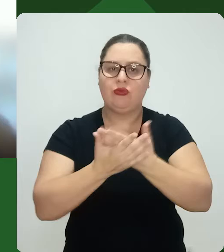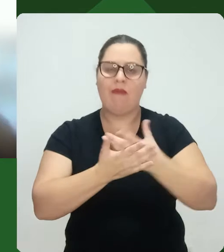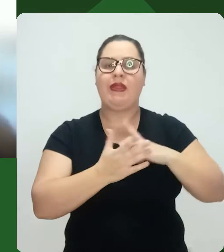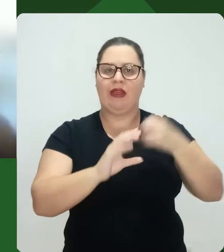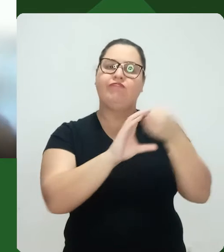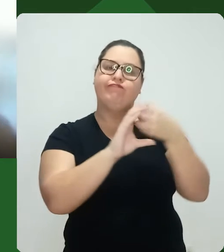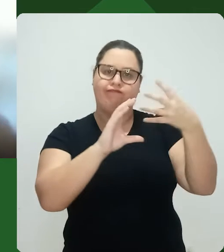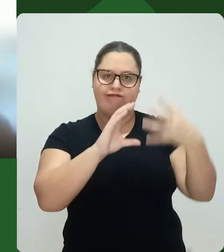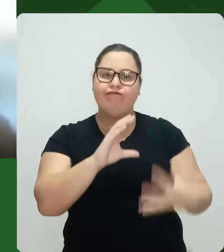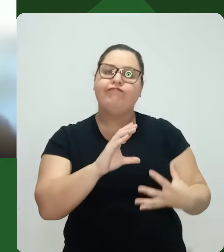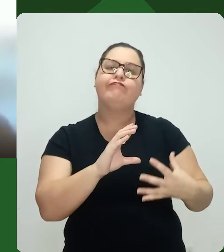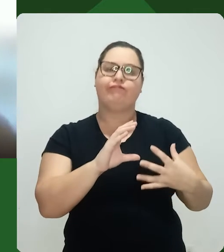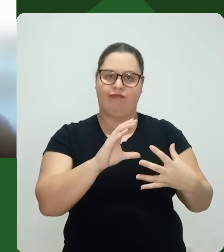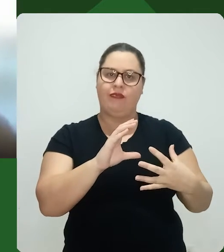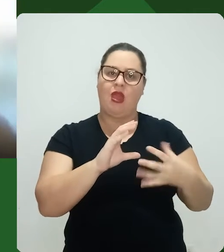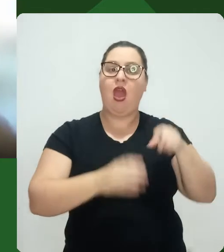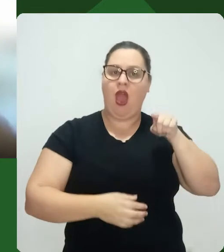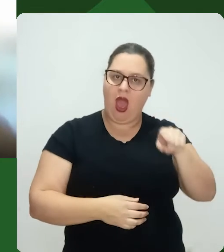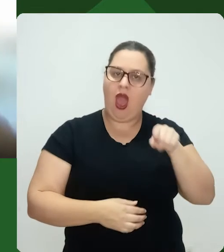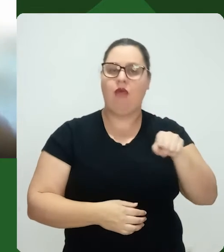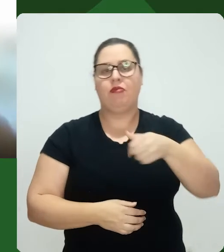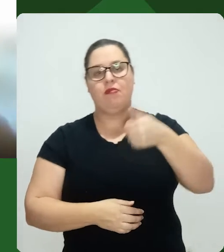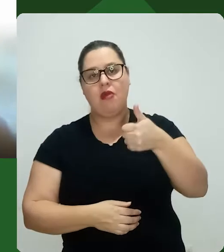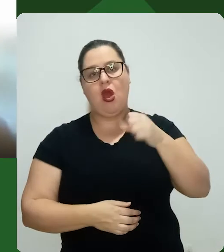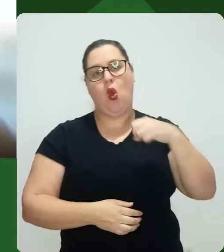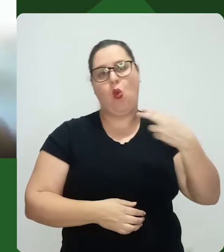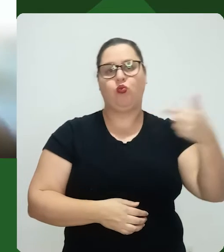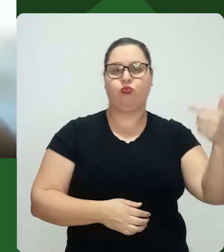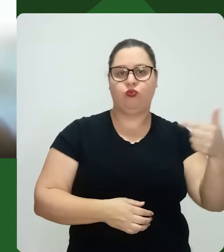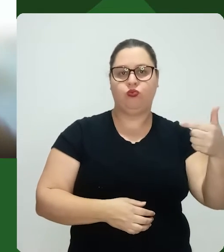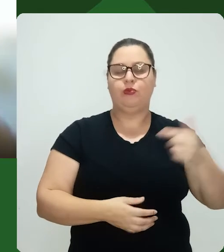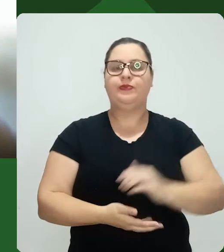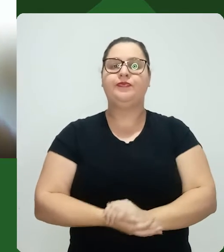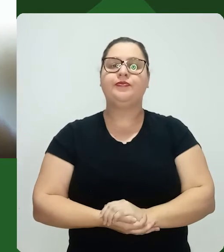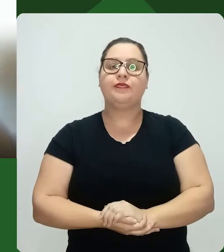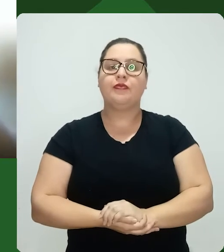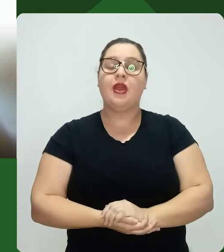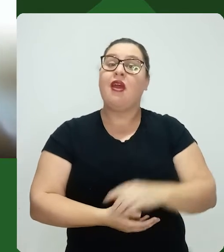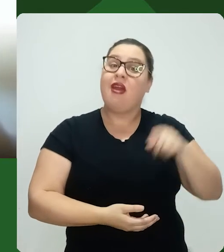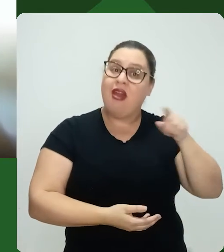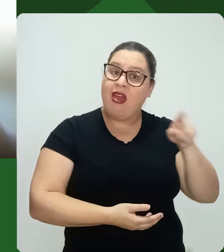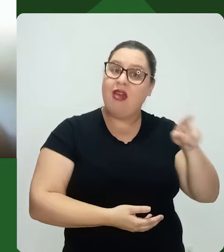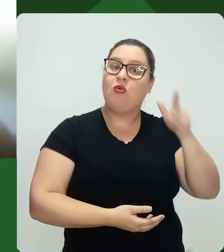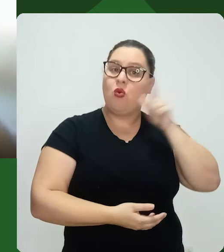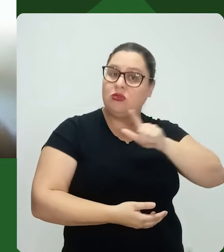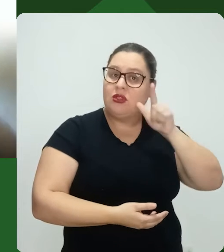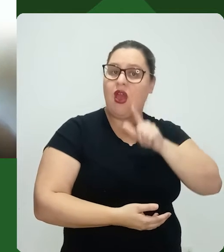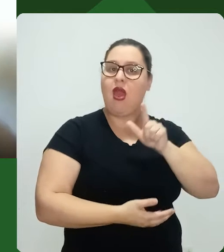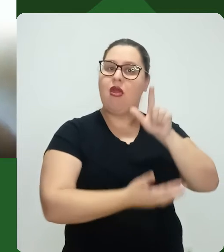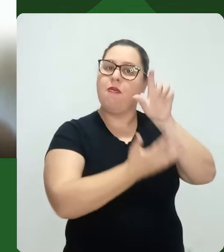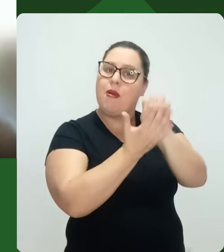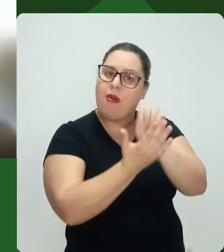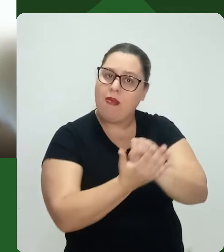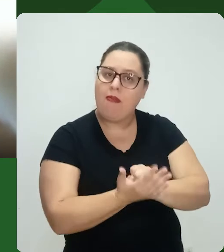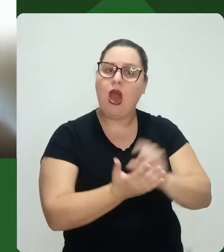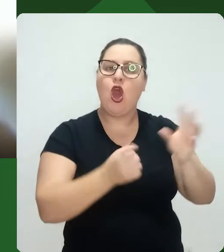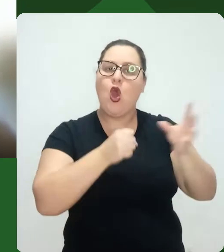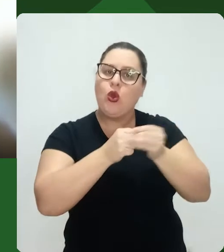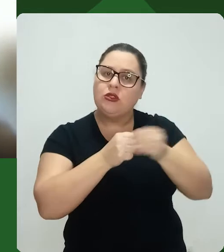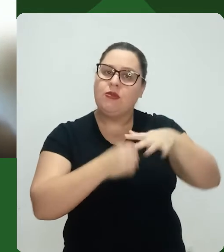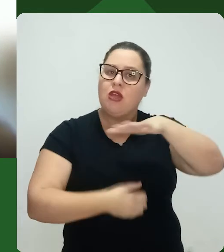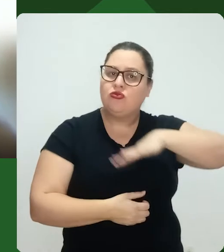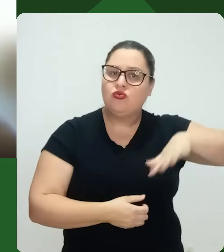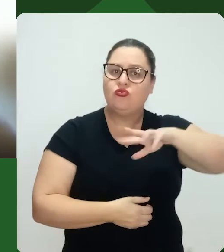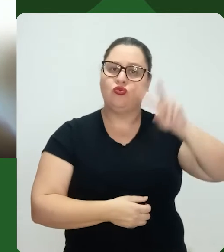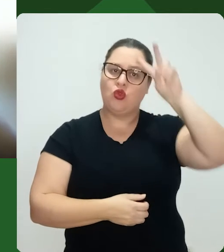estudo, depende de uma série de fatores, né? Mas elas têm essa característica, ou elas são primárias ou elas são secundárias. E ele